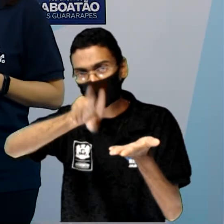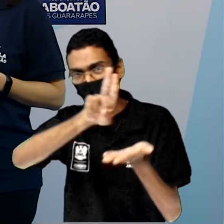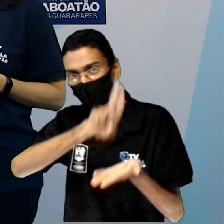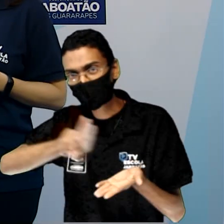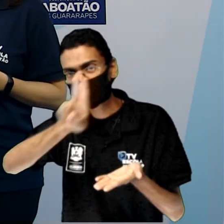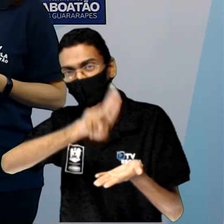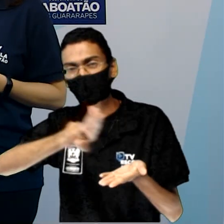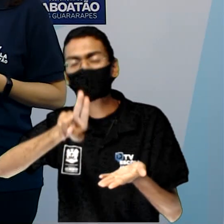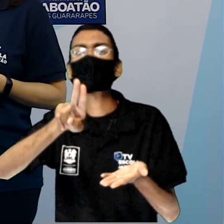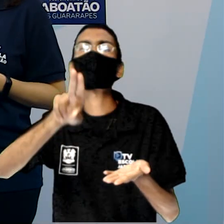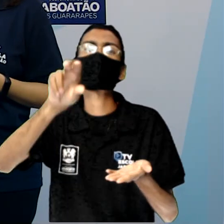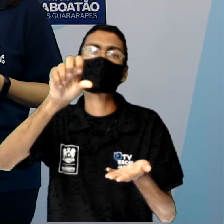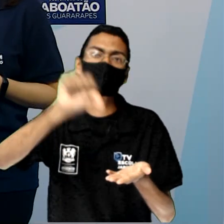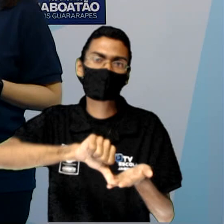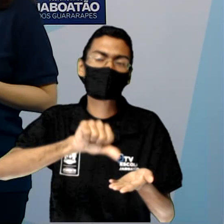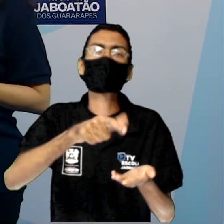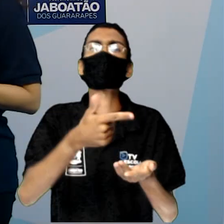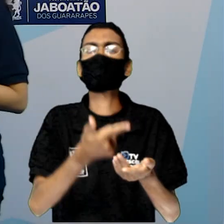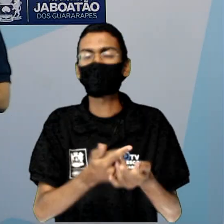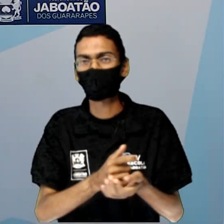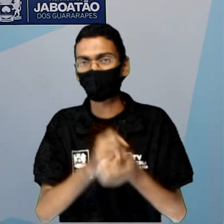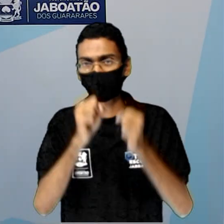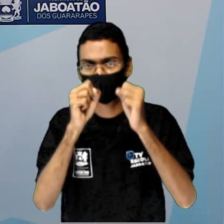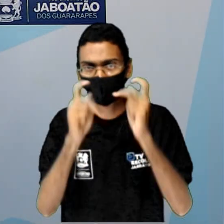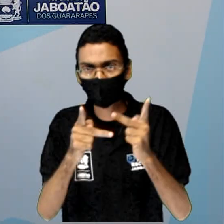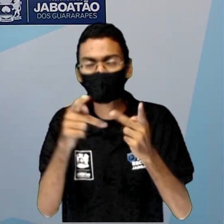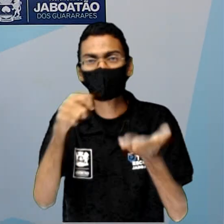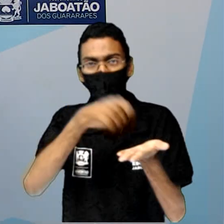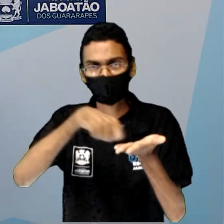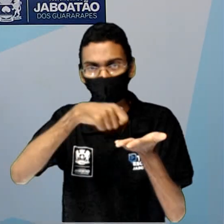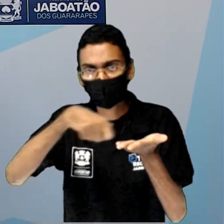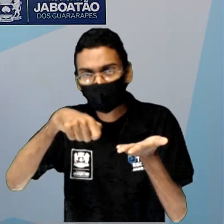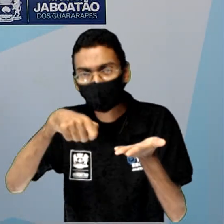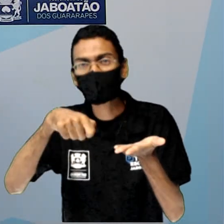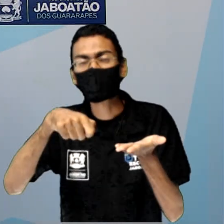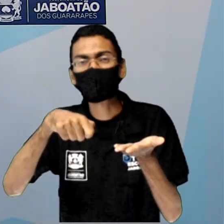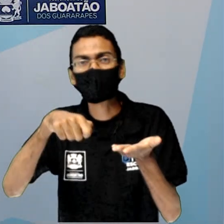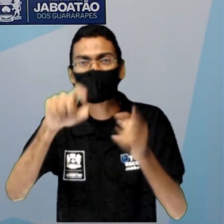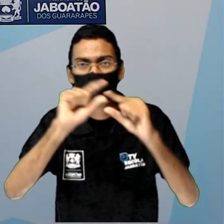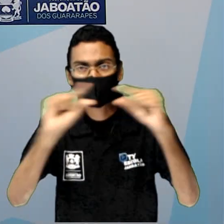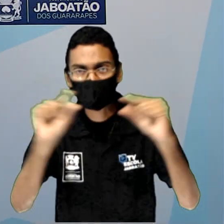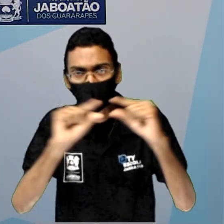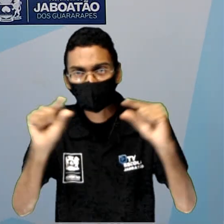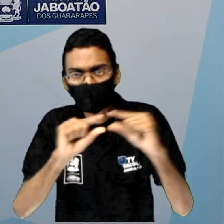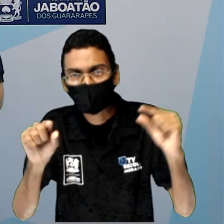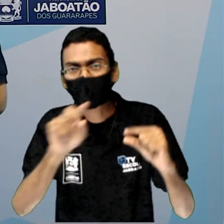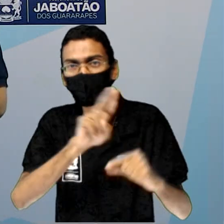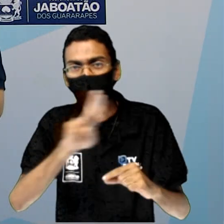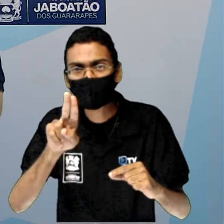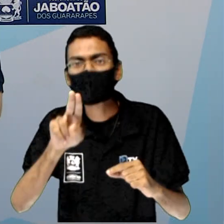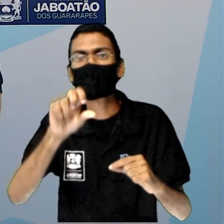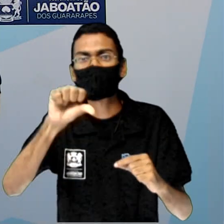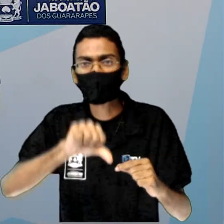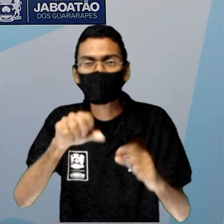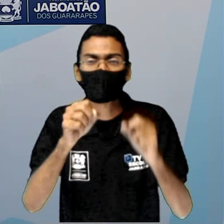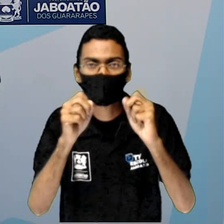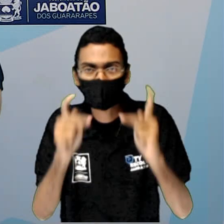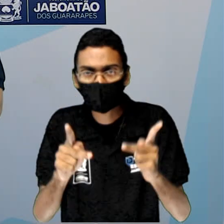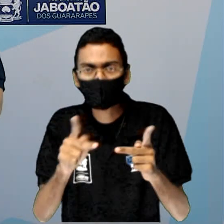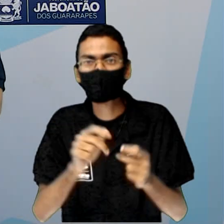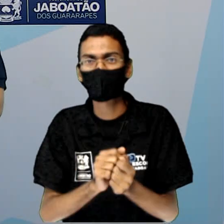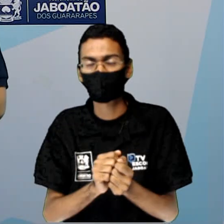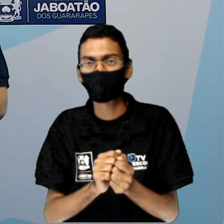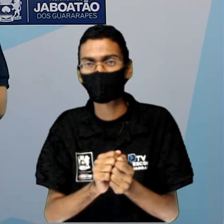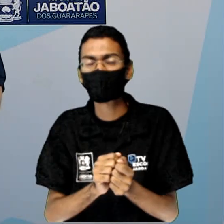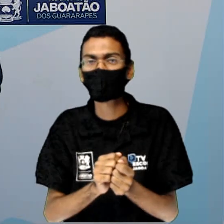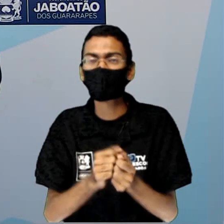a negação. Vocês vão escrever essas frases, reescrevê-las usando a negação. O que é que vocês vão fazer?